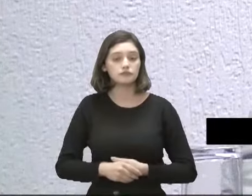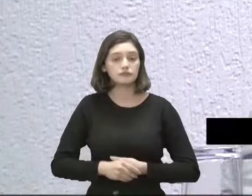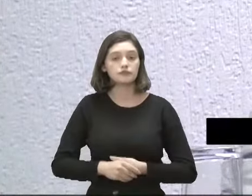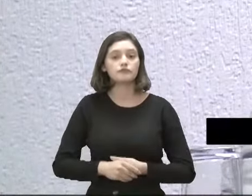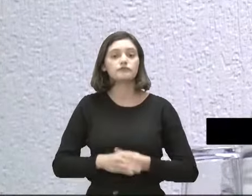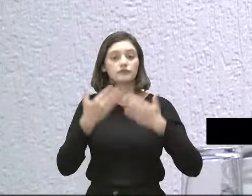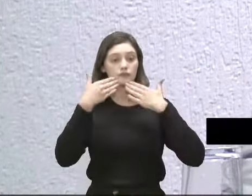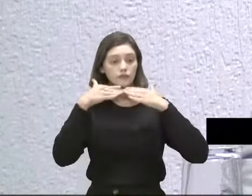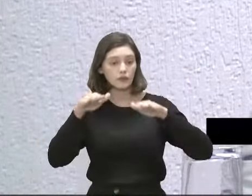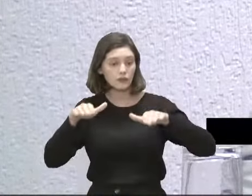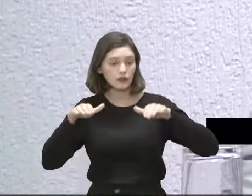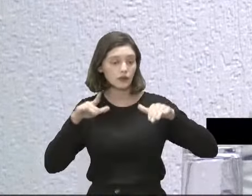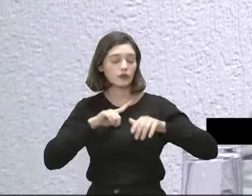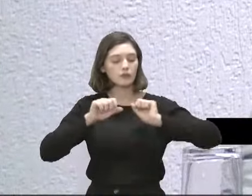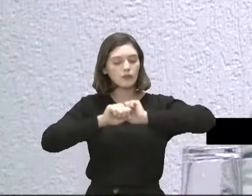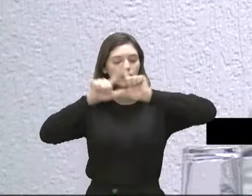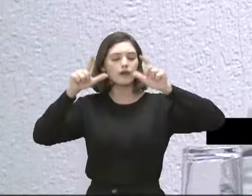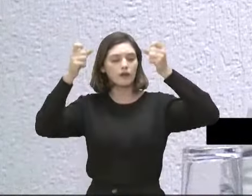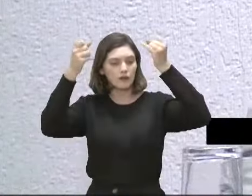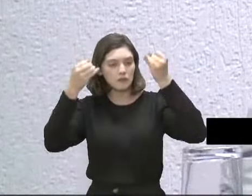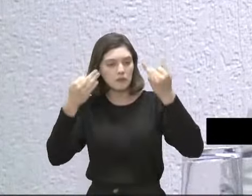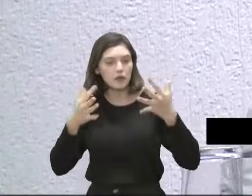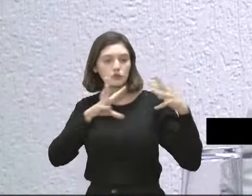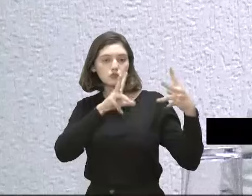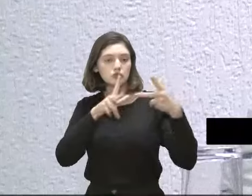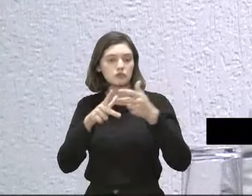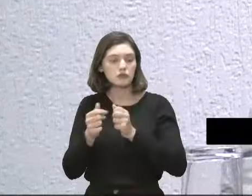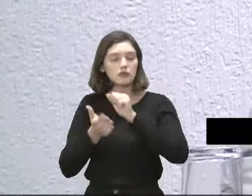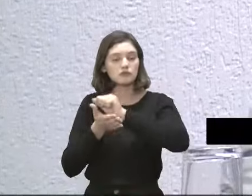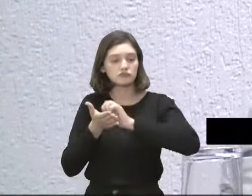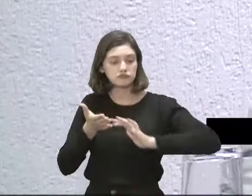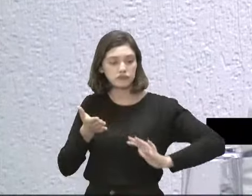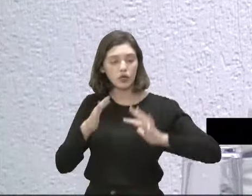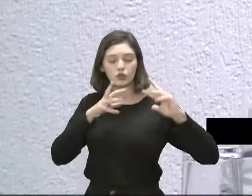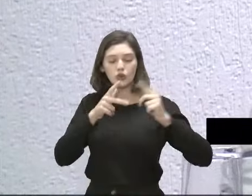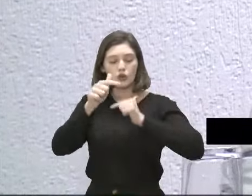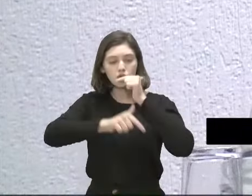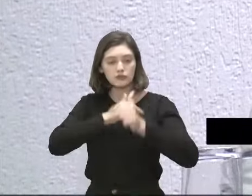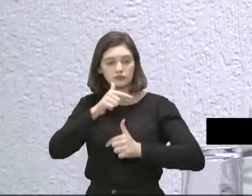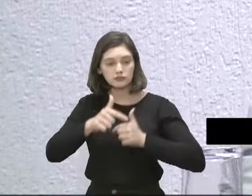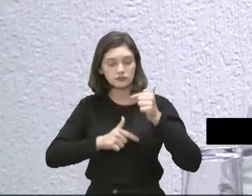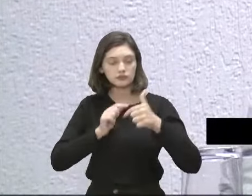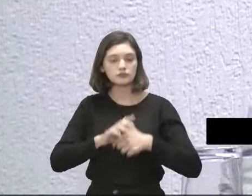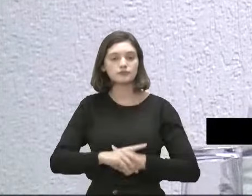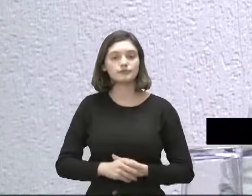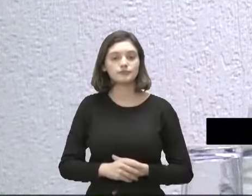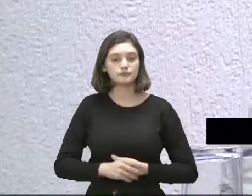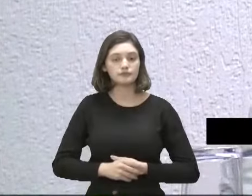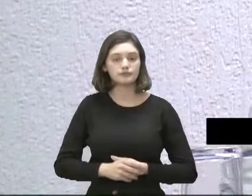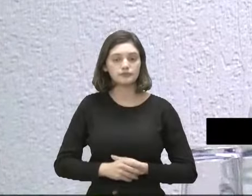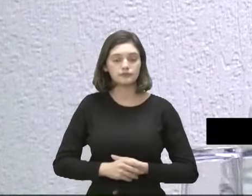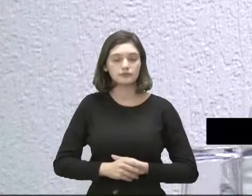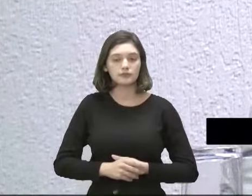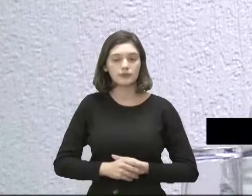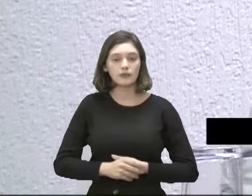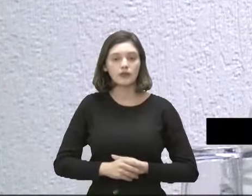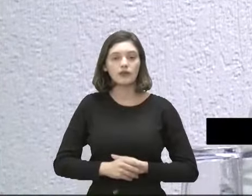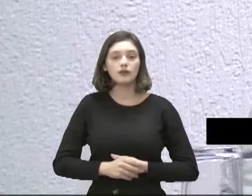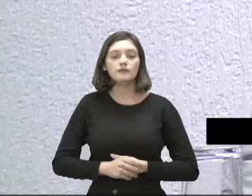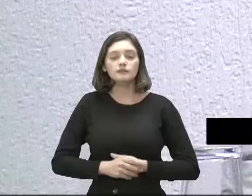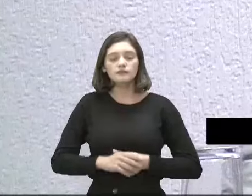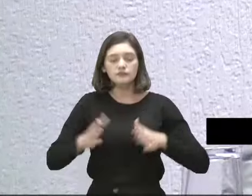audiência pública, dando transparência das nossas atividades, dos nossos atos. Então, com